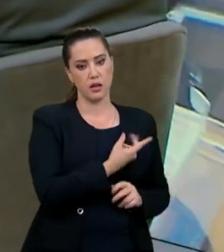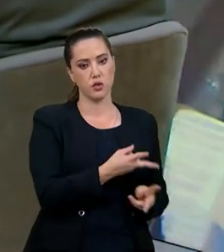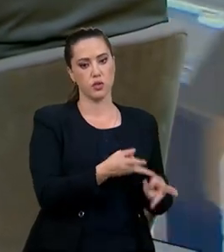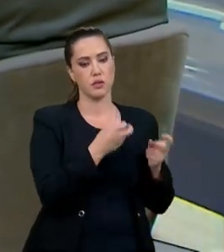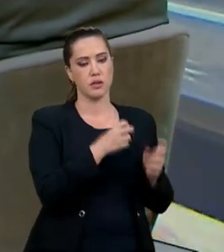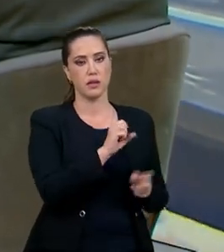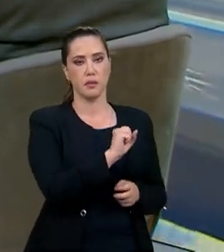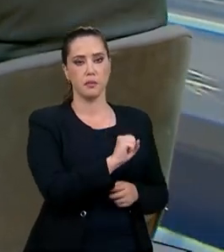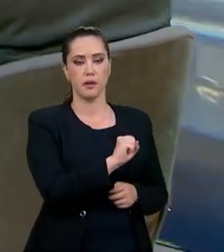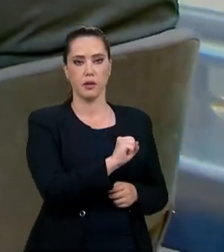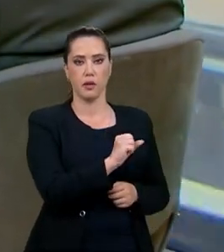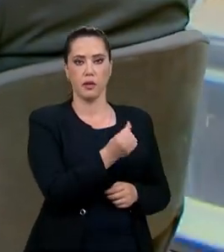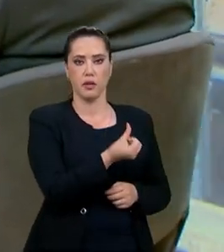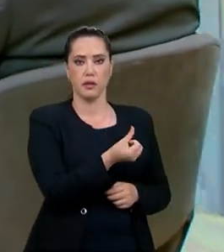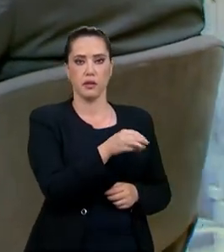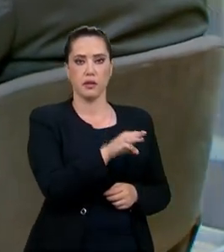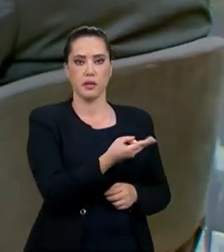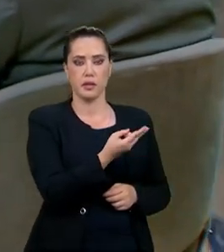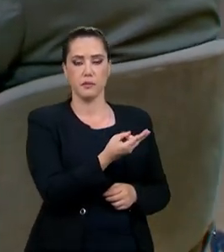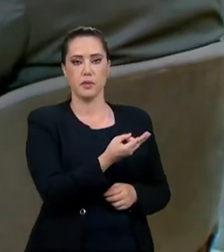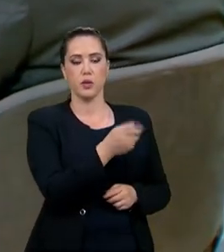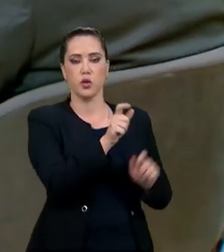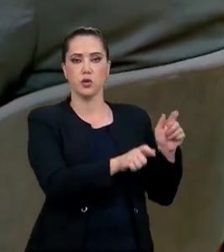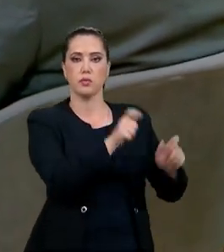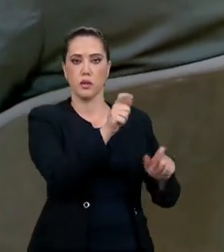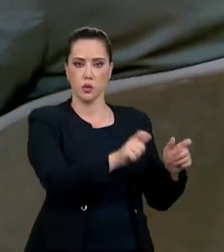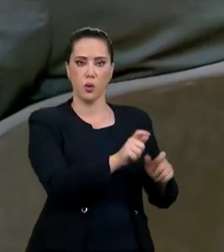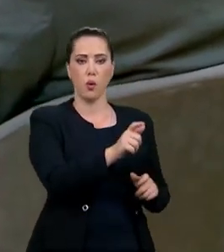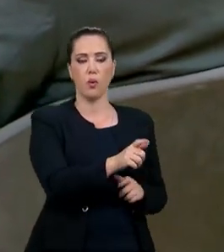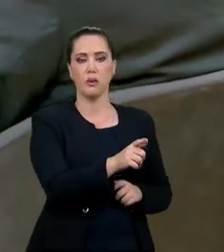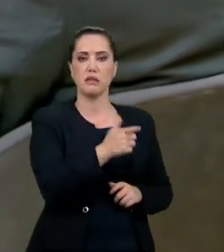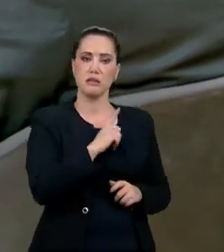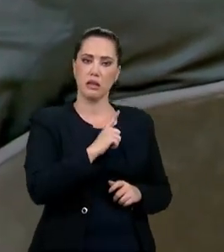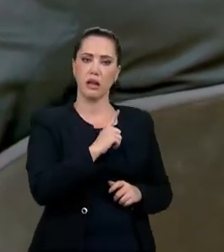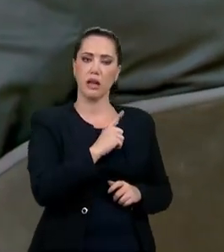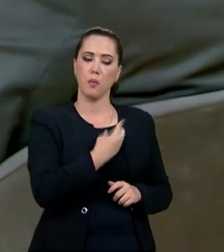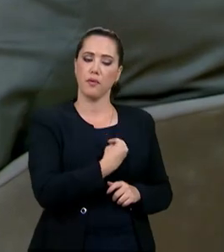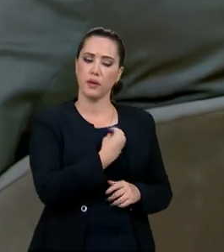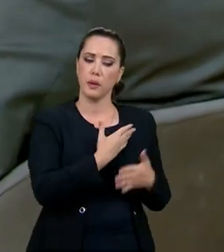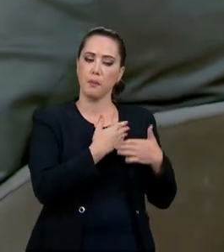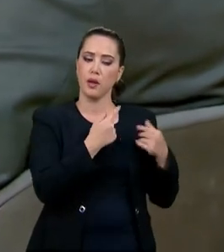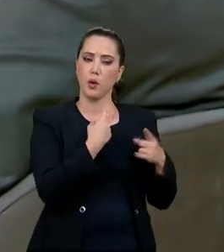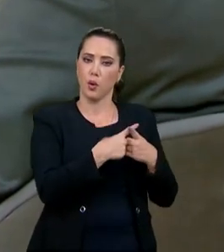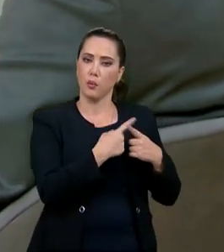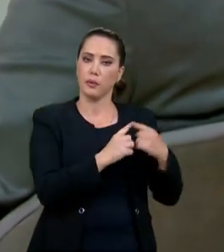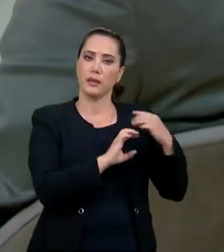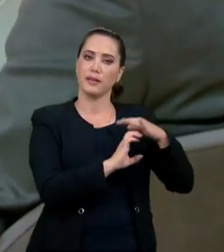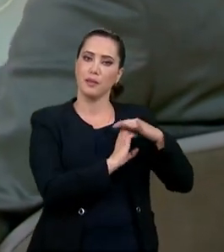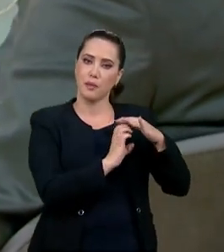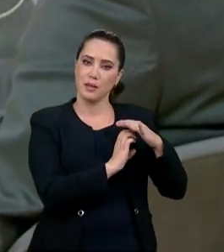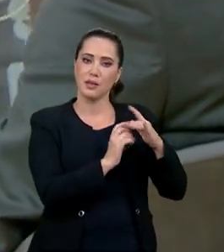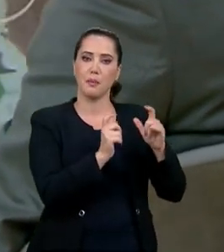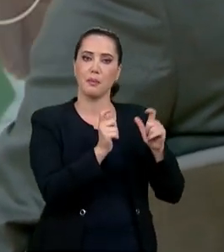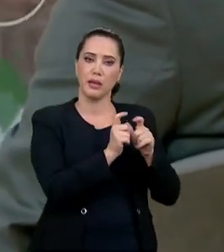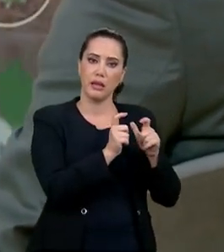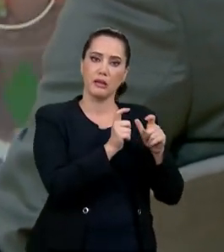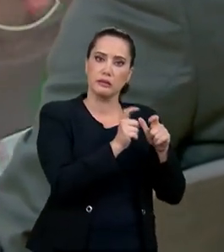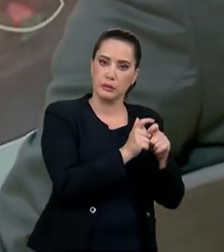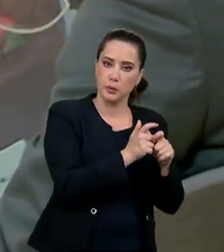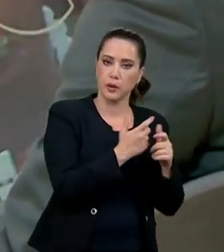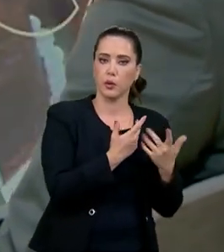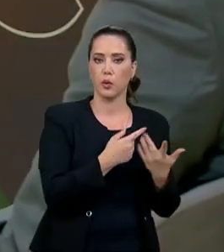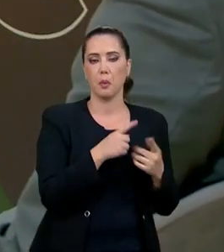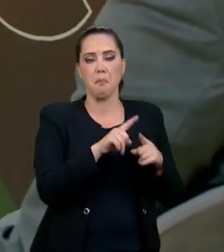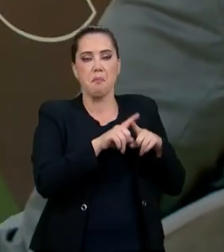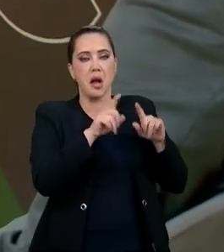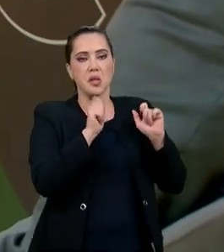são beneficiados diretamente aí pelas essas micro e pequenas empresas. Mas certamente esse número pode ser bem maior, né, quando você entende